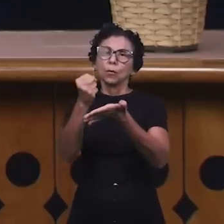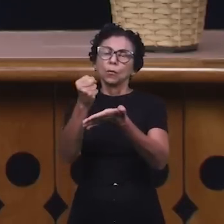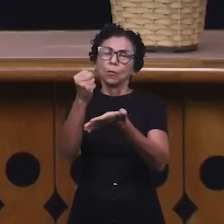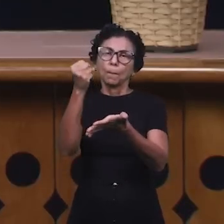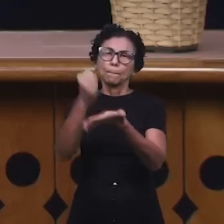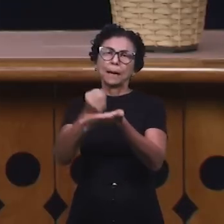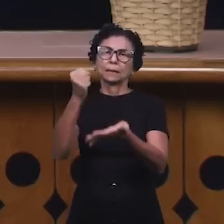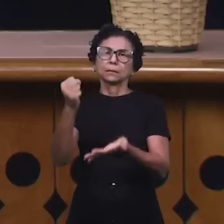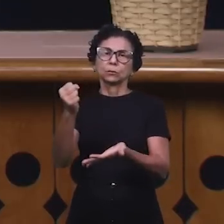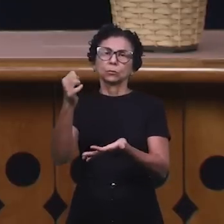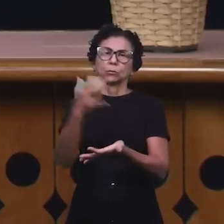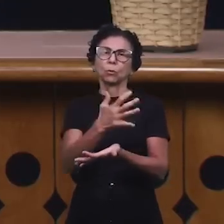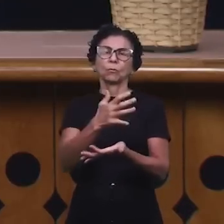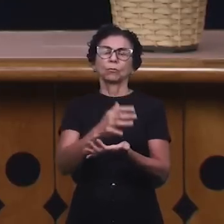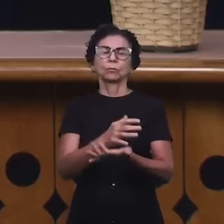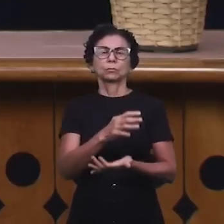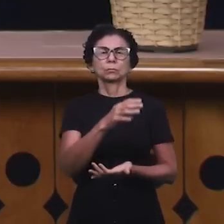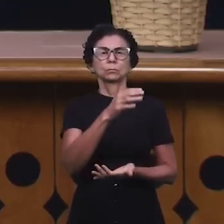o aceitou.